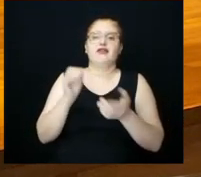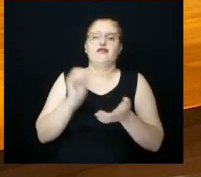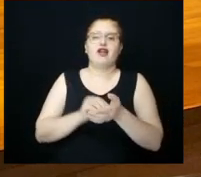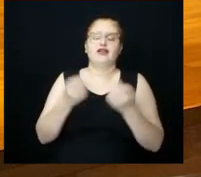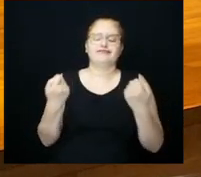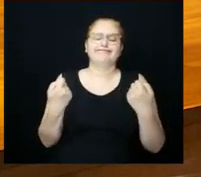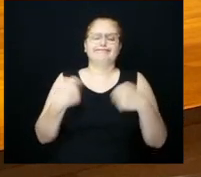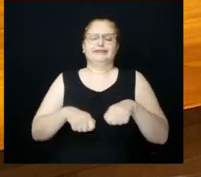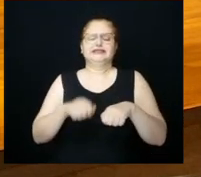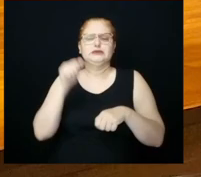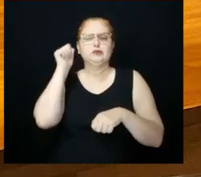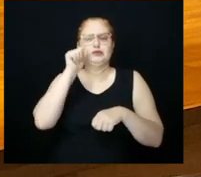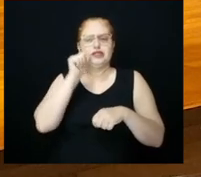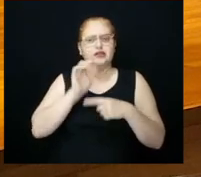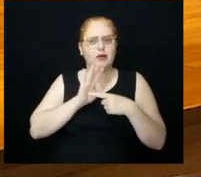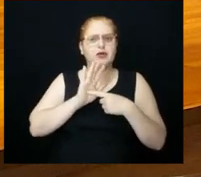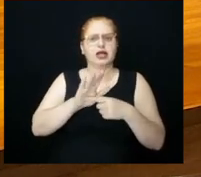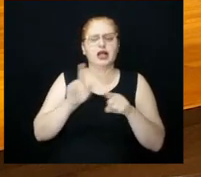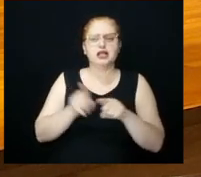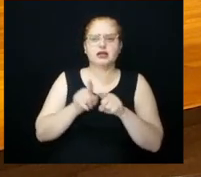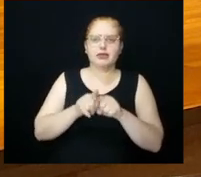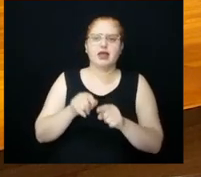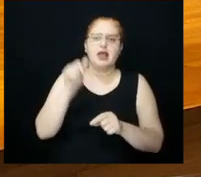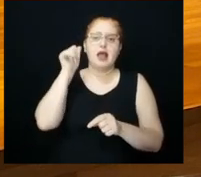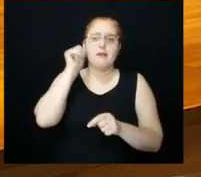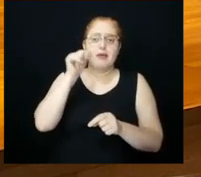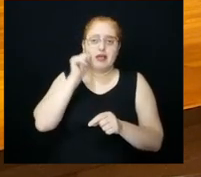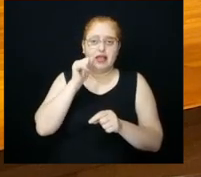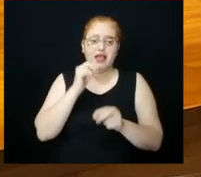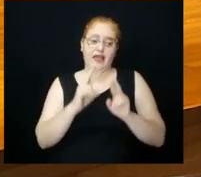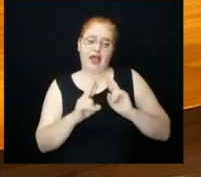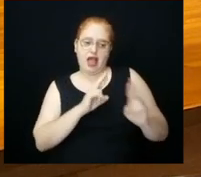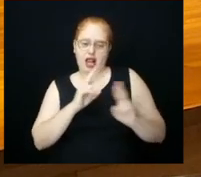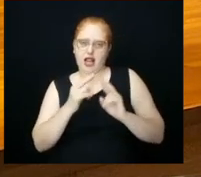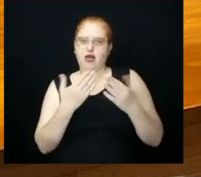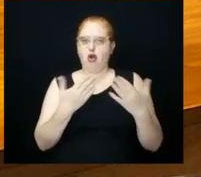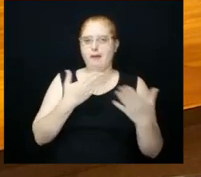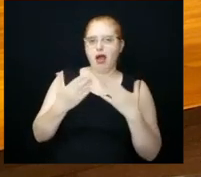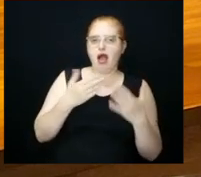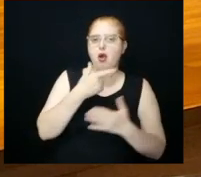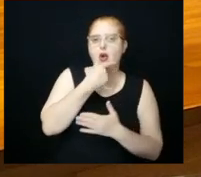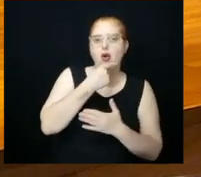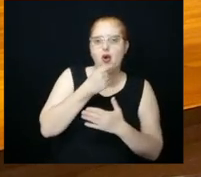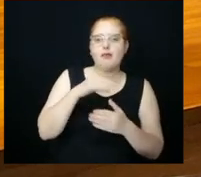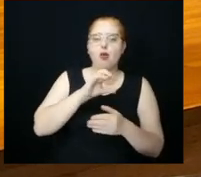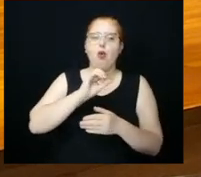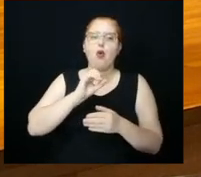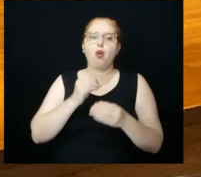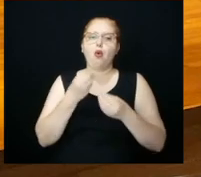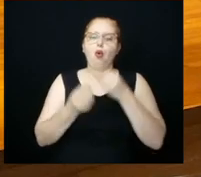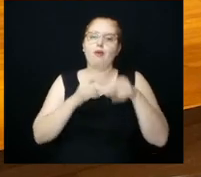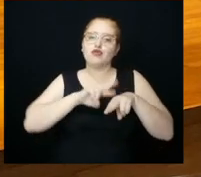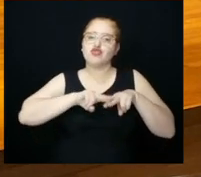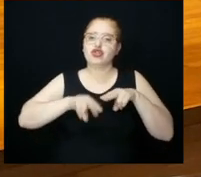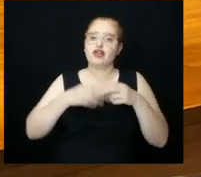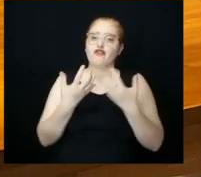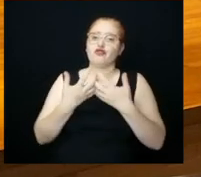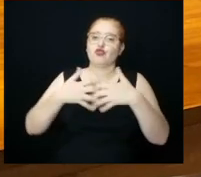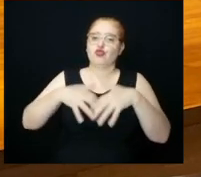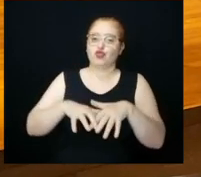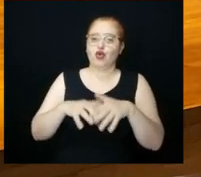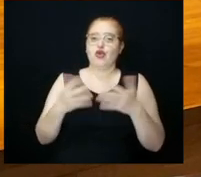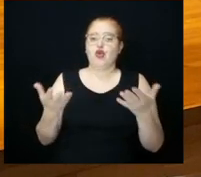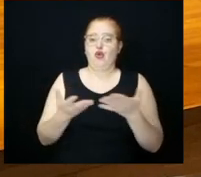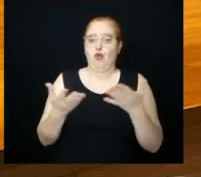aí, basicamente, aqui ela vai trazer isso, né? Das mulheres em relação aos homens. Ou seja, a maneira como os gêneros funcionam hoje ainda